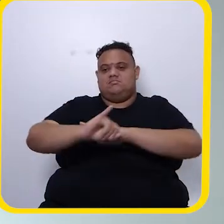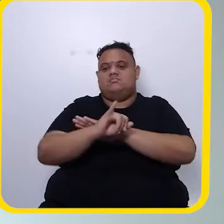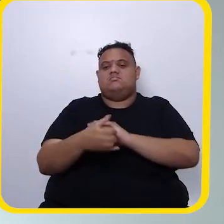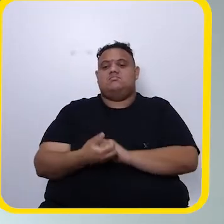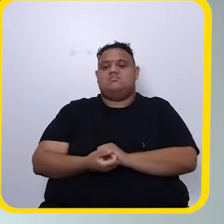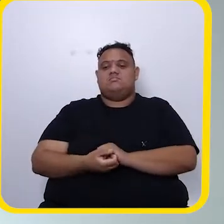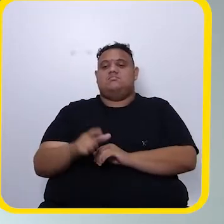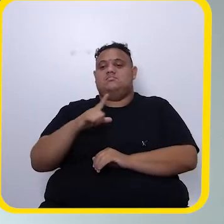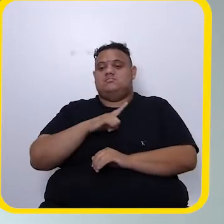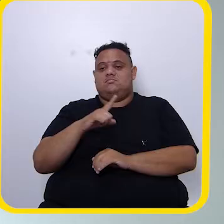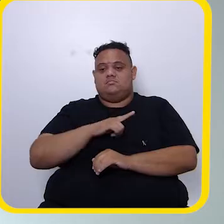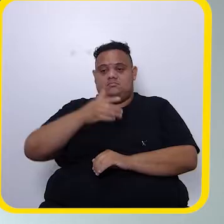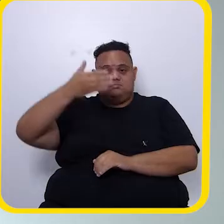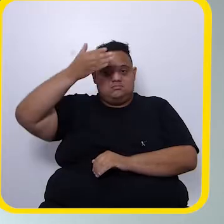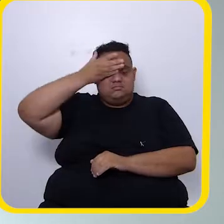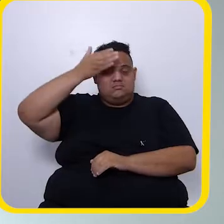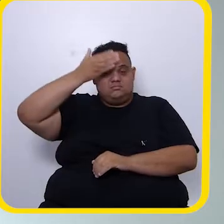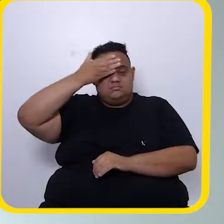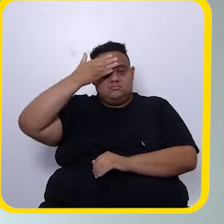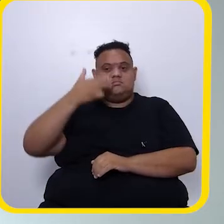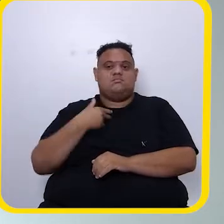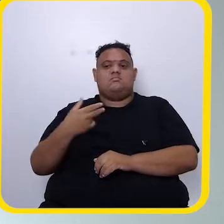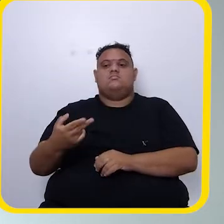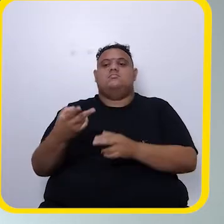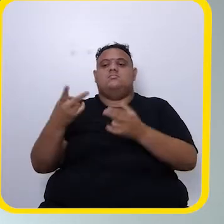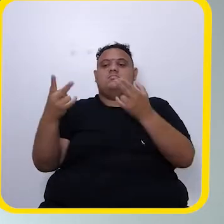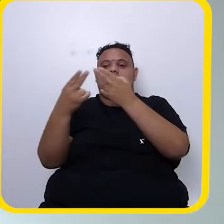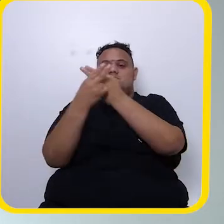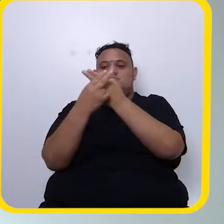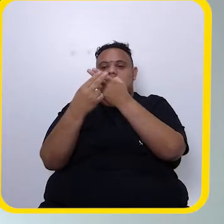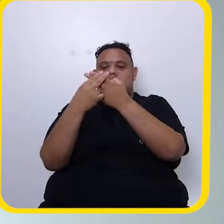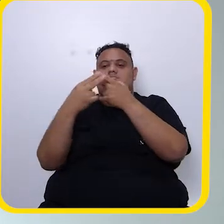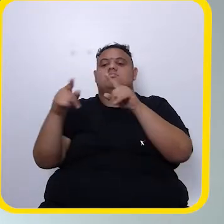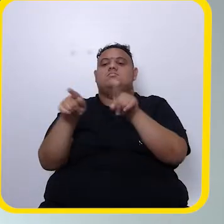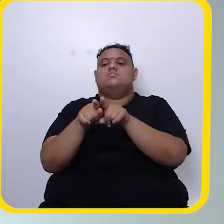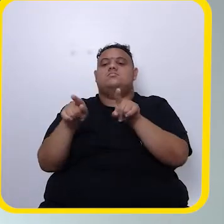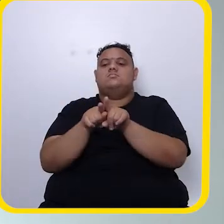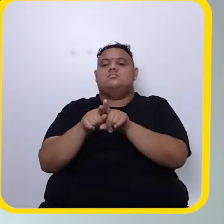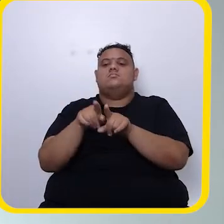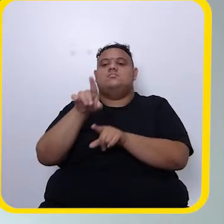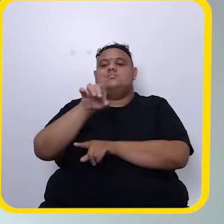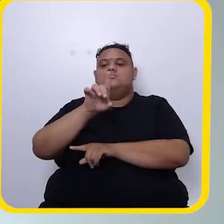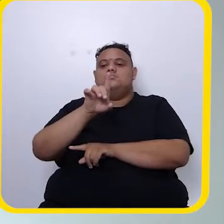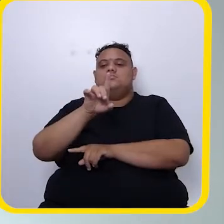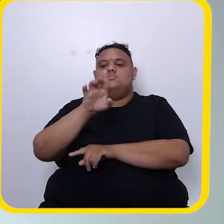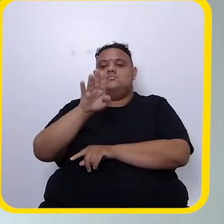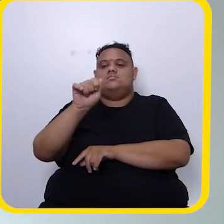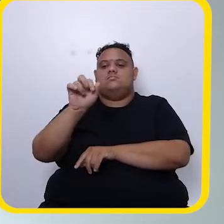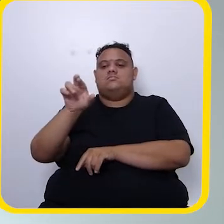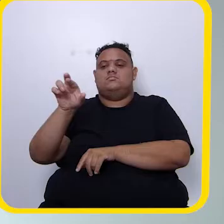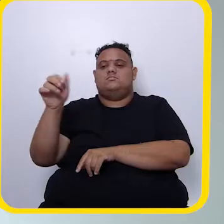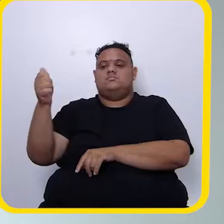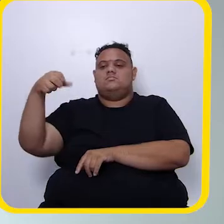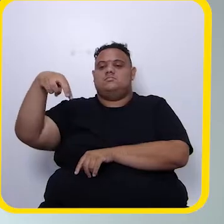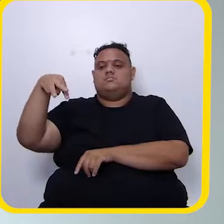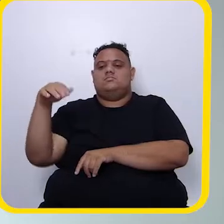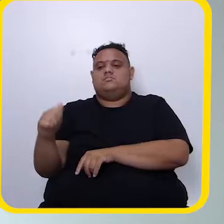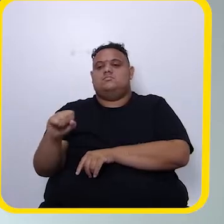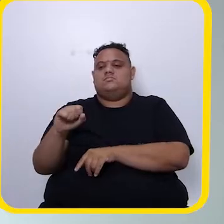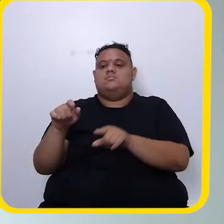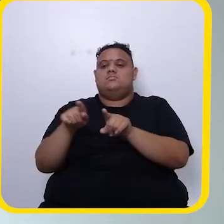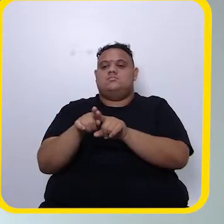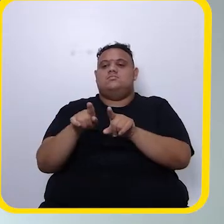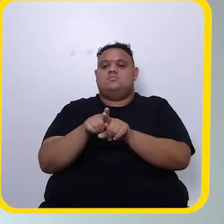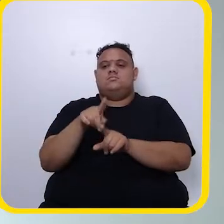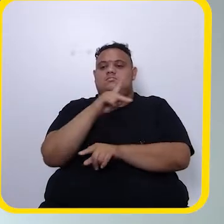ilhas maiores? Nós temos Cuba, Jamaica, Haiti, República Dominicana, Bahamas e